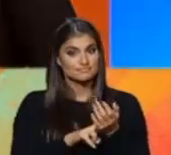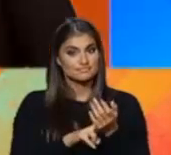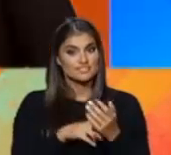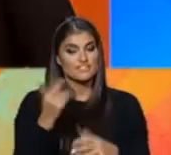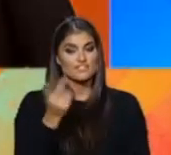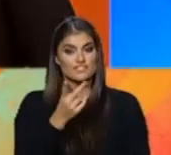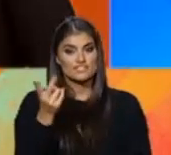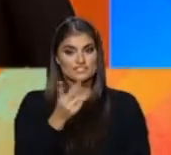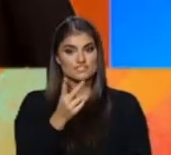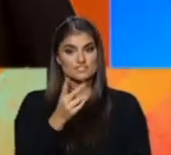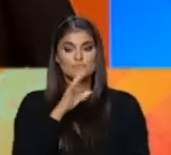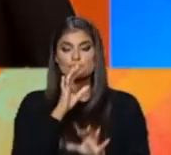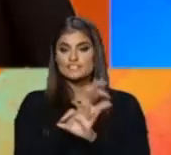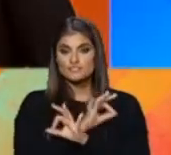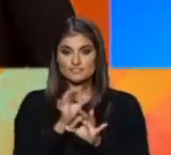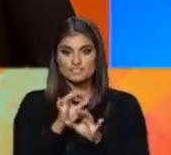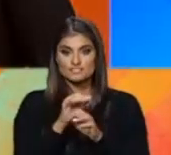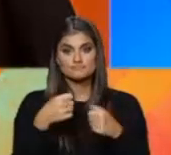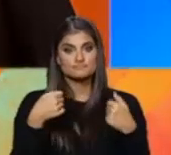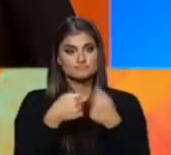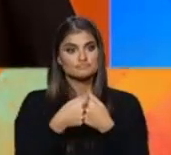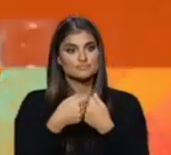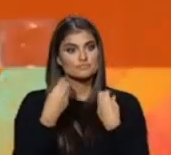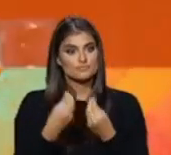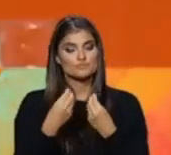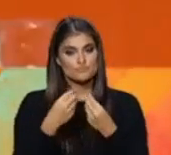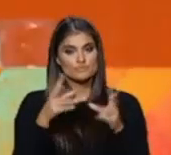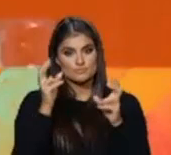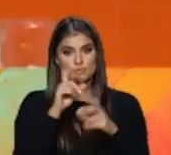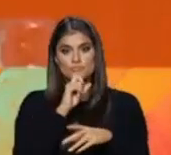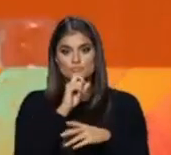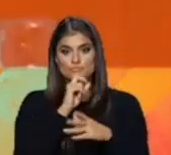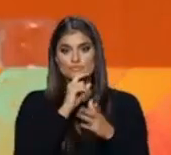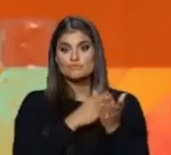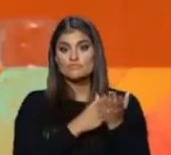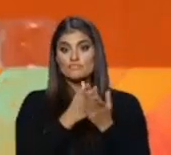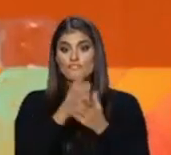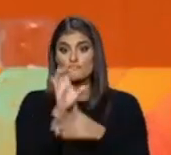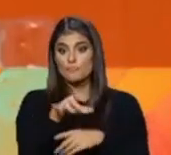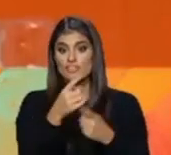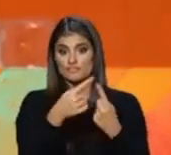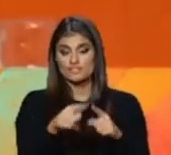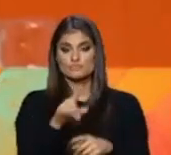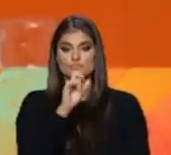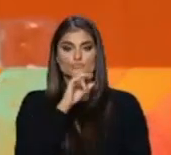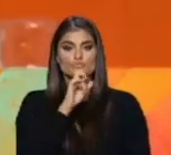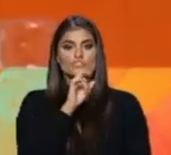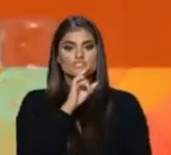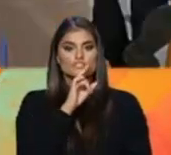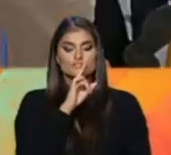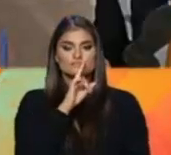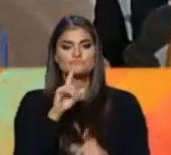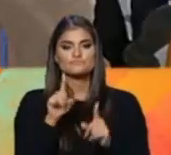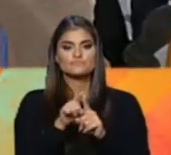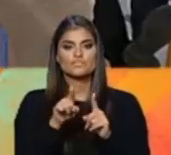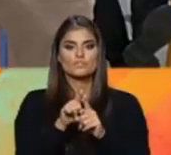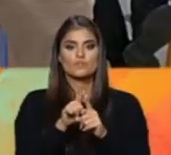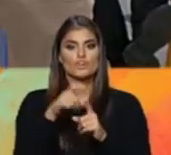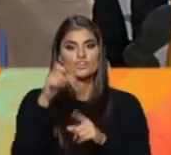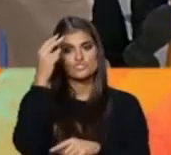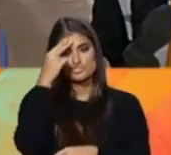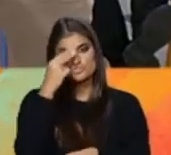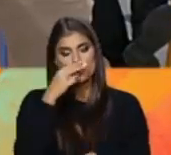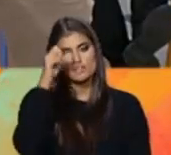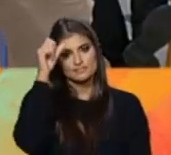Vocês foram brilhantes, disputaram bem o tema, podiam ter ido por outros caminhos, podiam ter ido mais pela parte